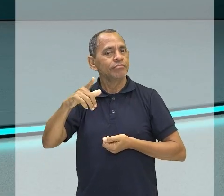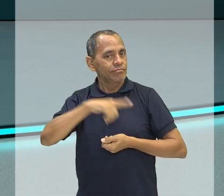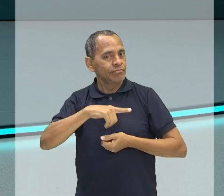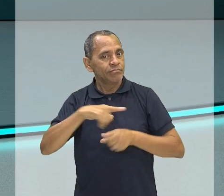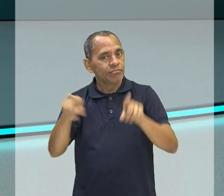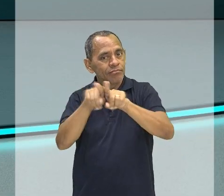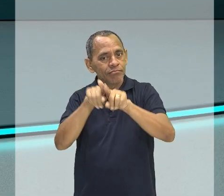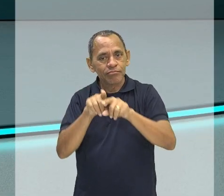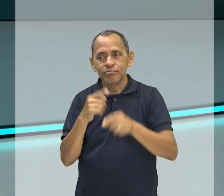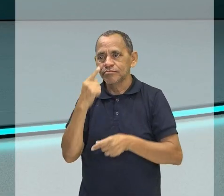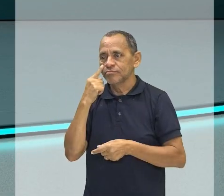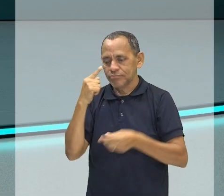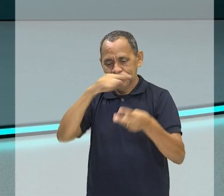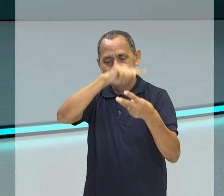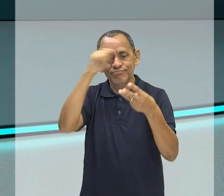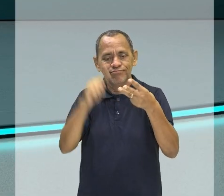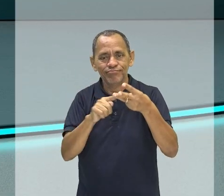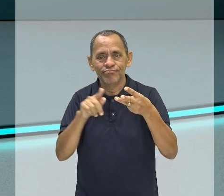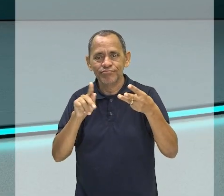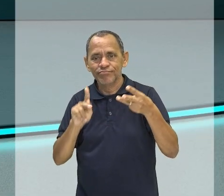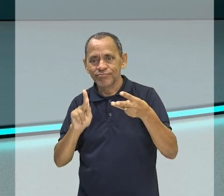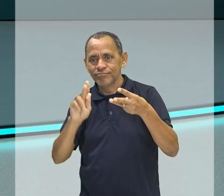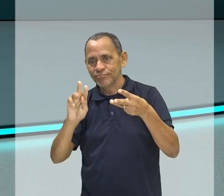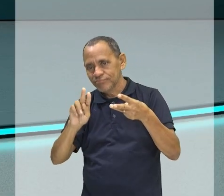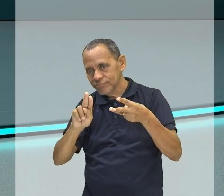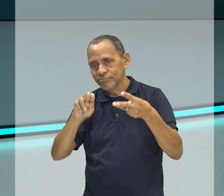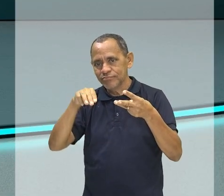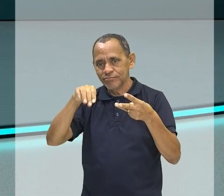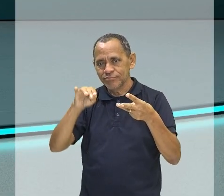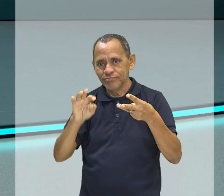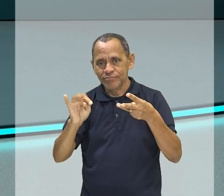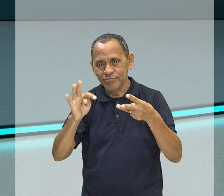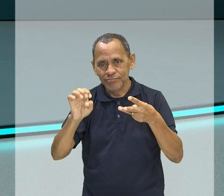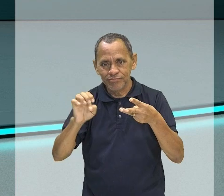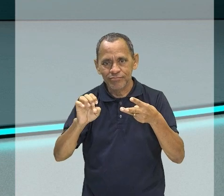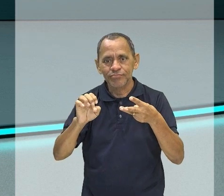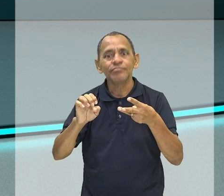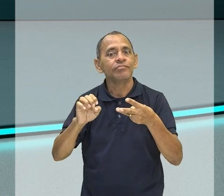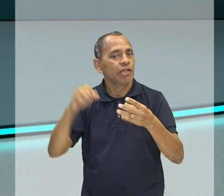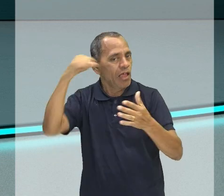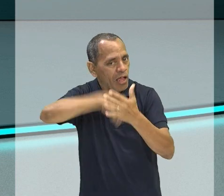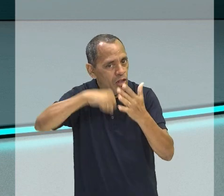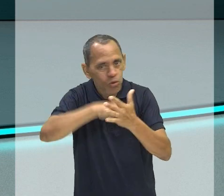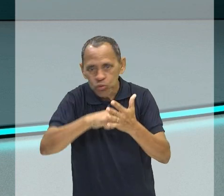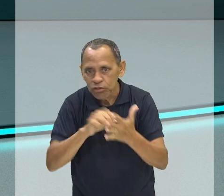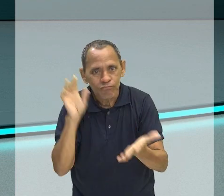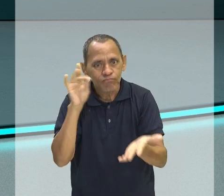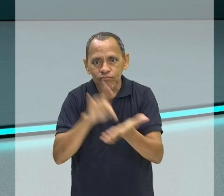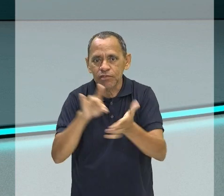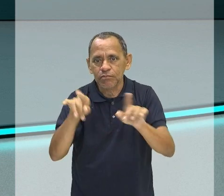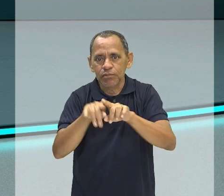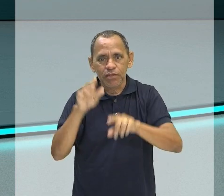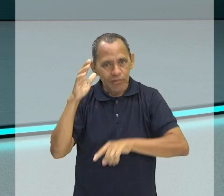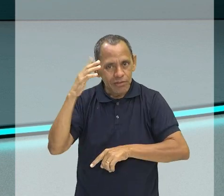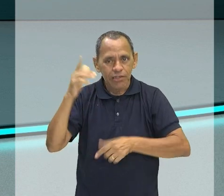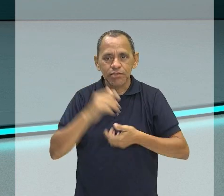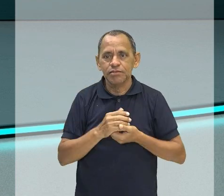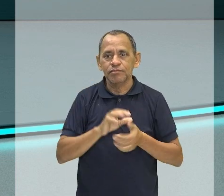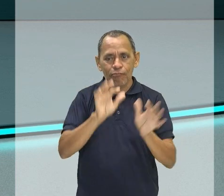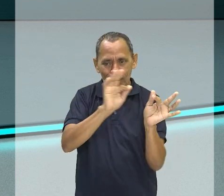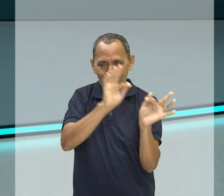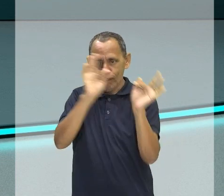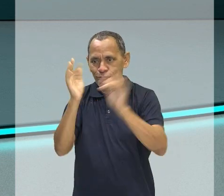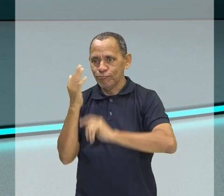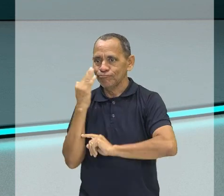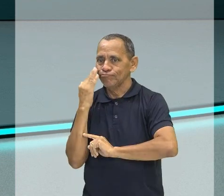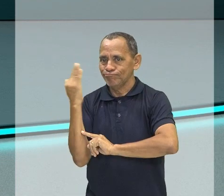o kumite, que está relacionado ao quê? A luta propriamente dita. Então, acompanhe no vídeo agora como é